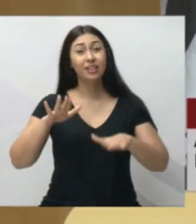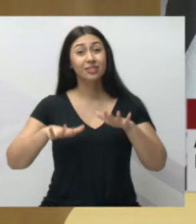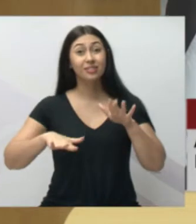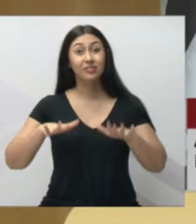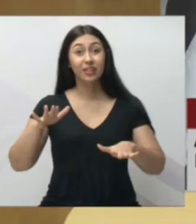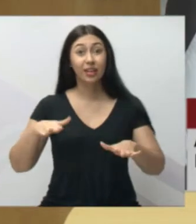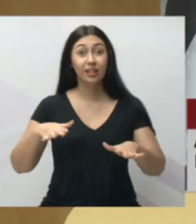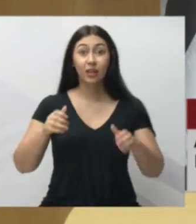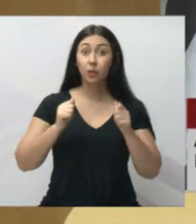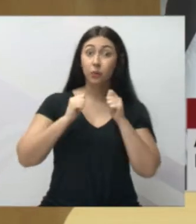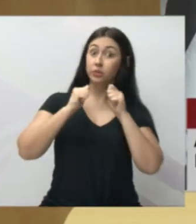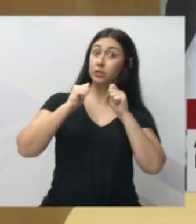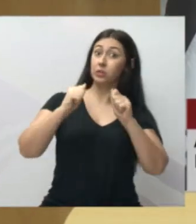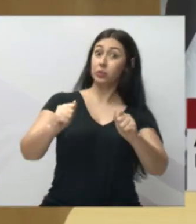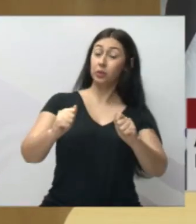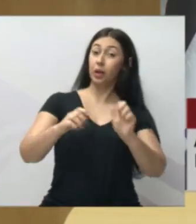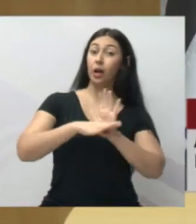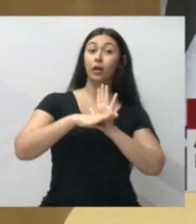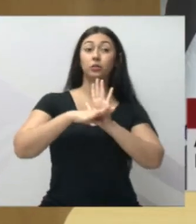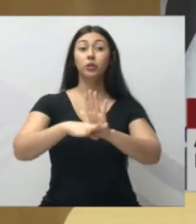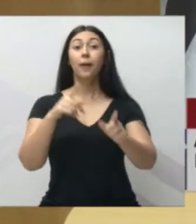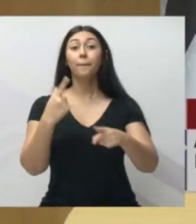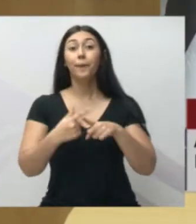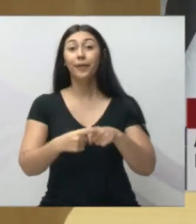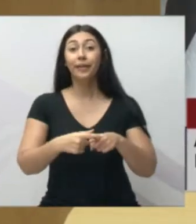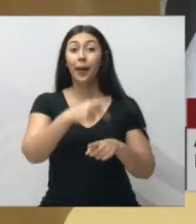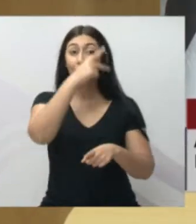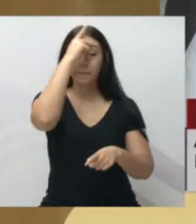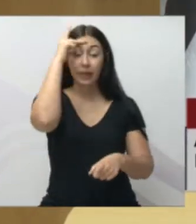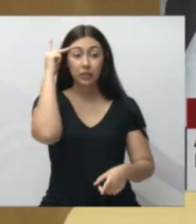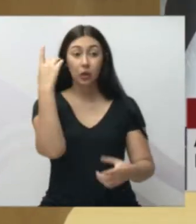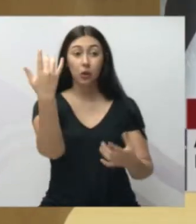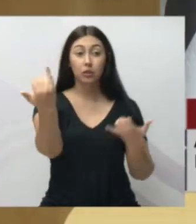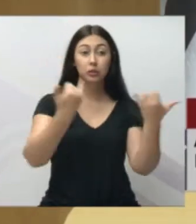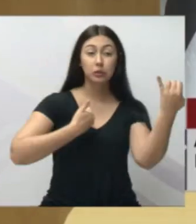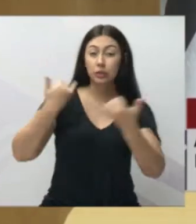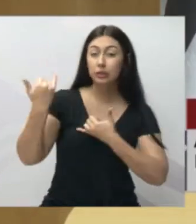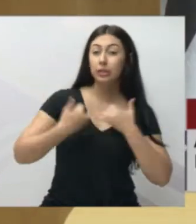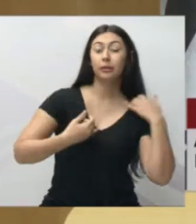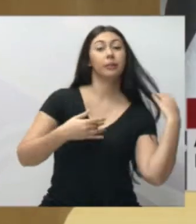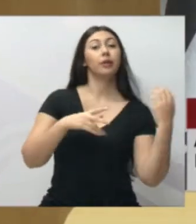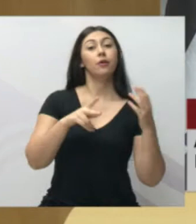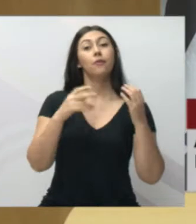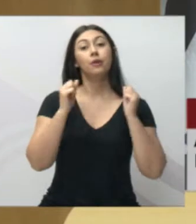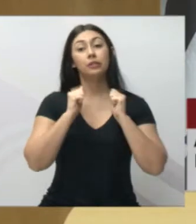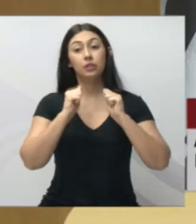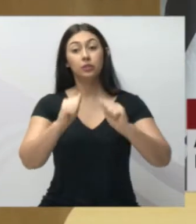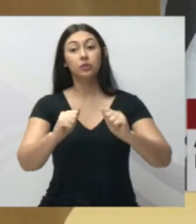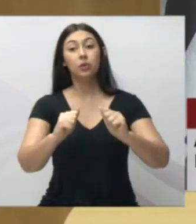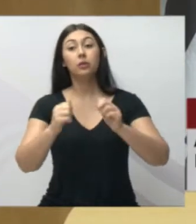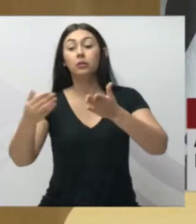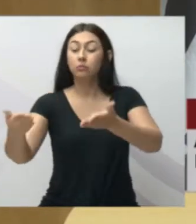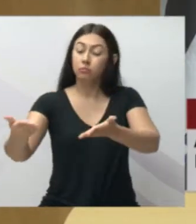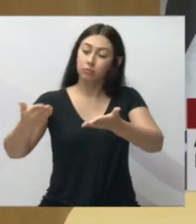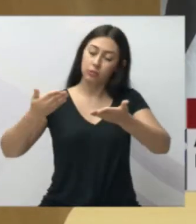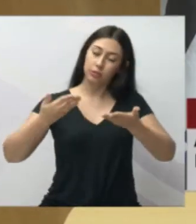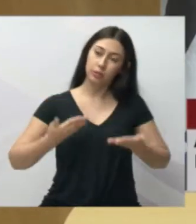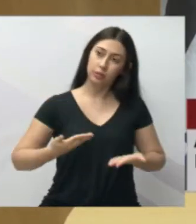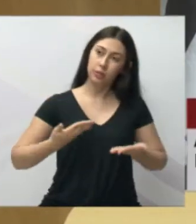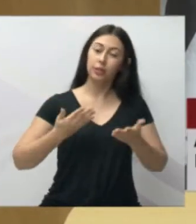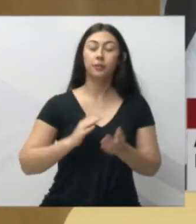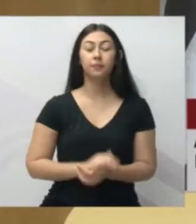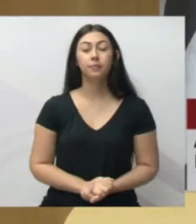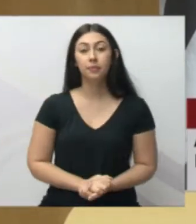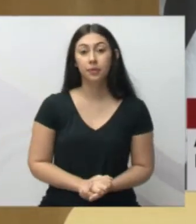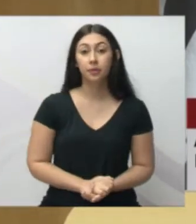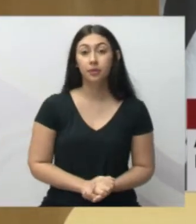de visita de cada gabinete. É ele quem atende o cidadão que vem até a Câmara Municipal, é